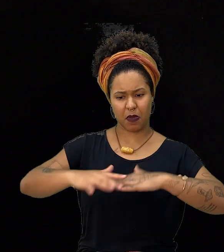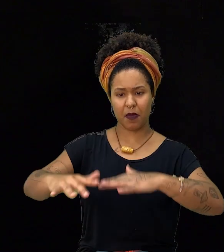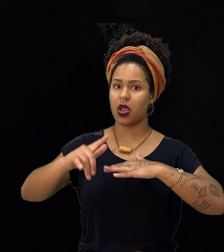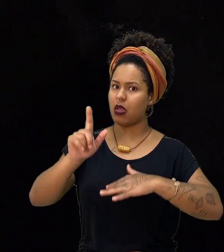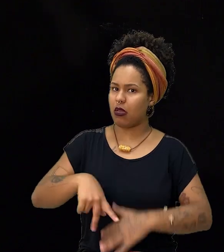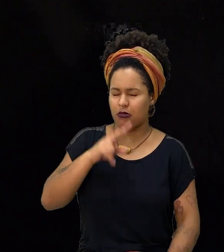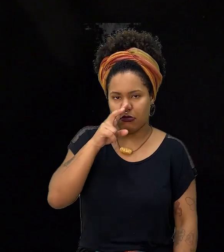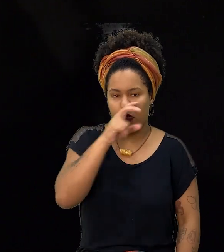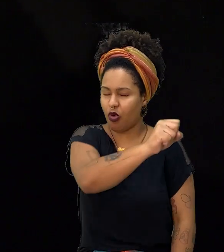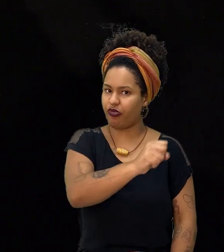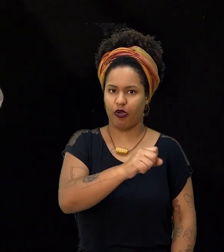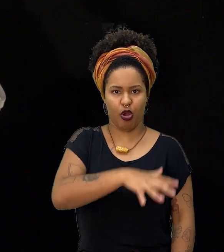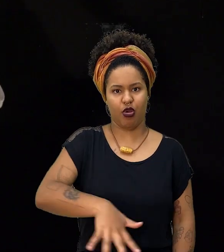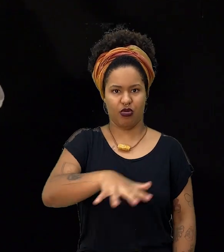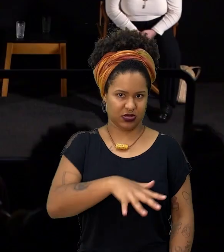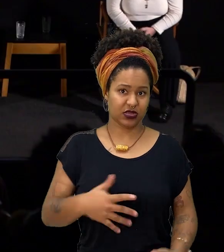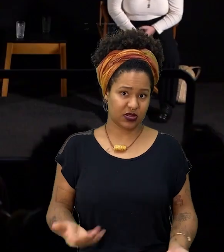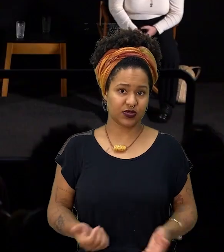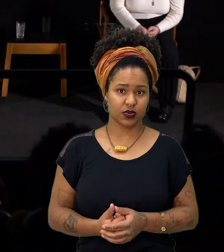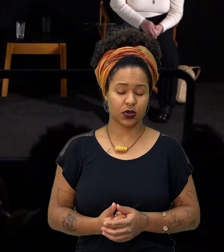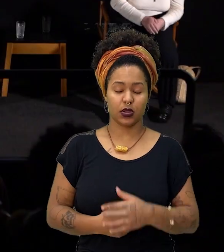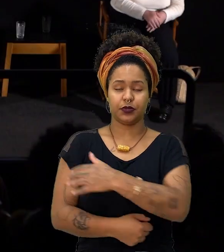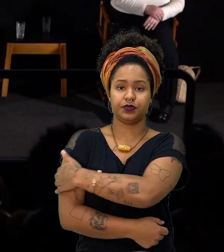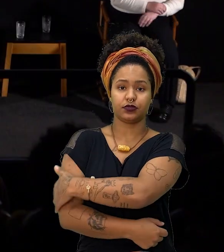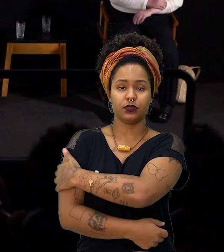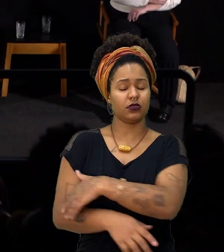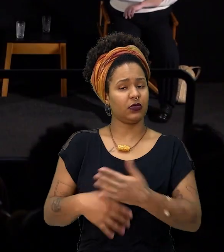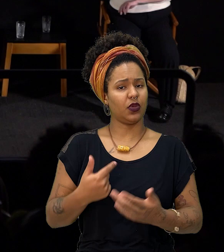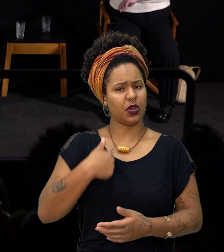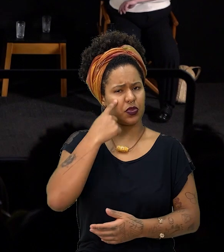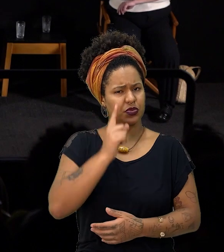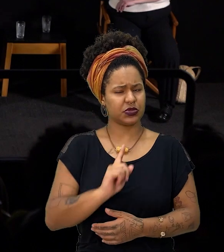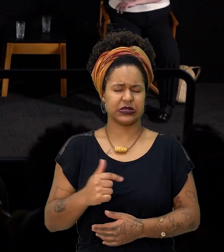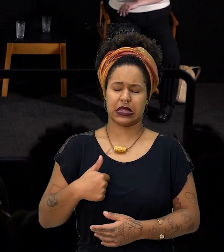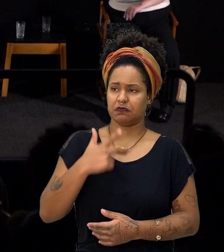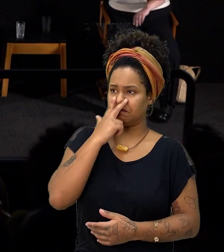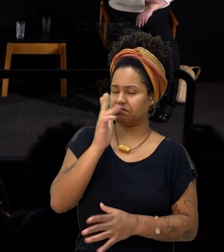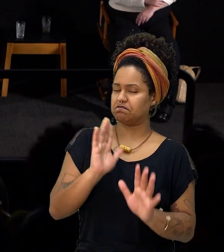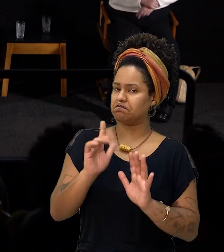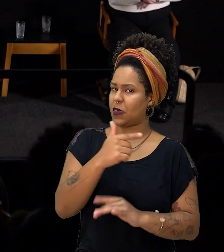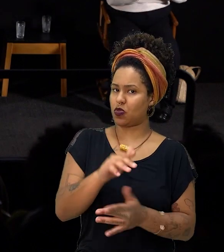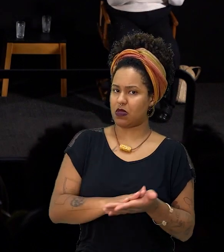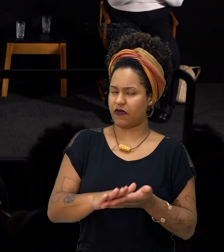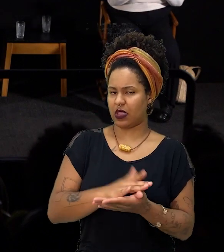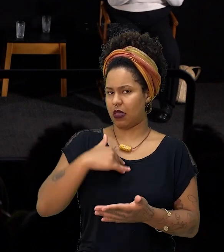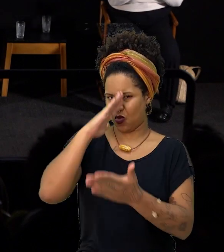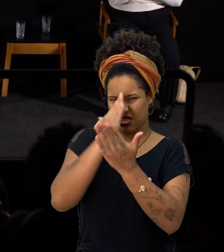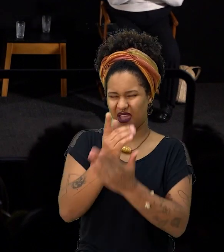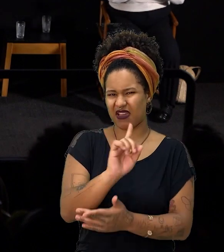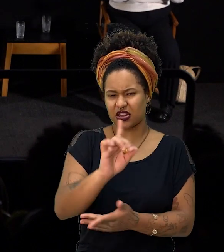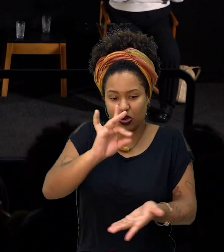muito fortes. Né? Então, assim, eu não sei, eu acho que não houve nenhuma. Eu não acredito que haja